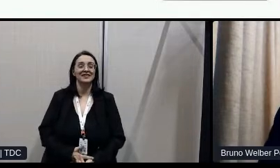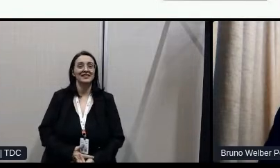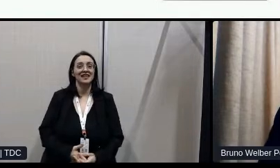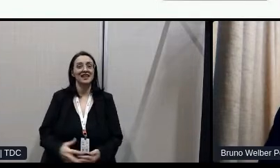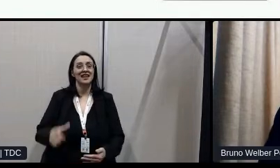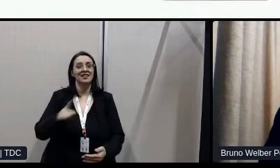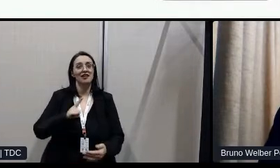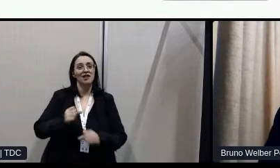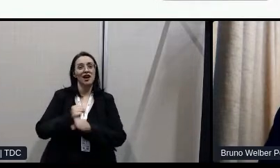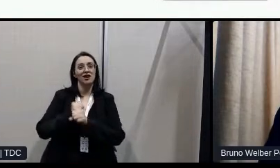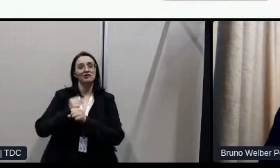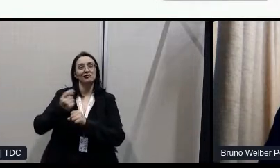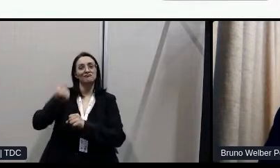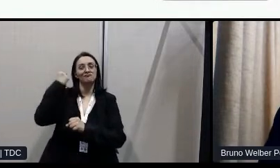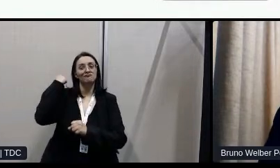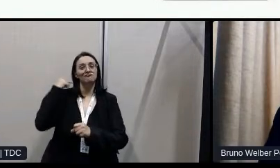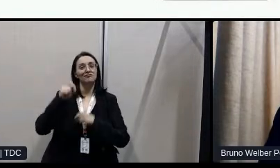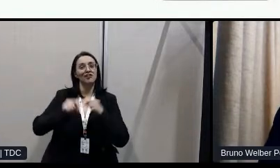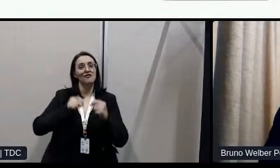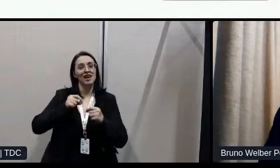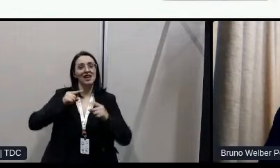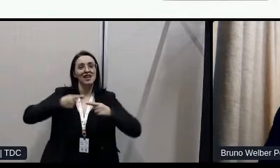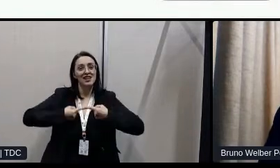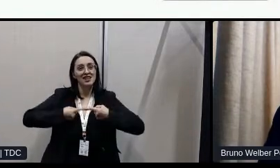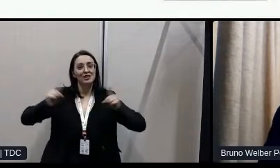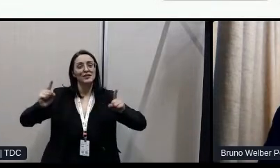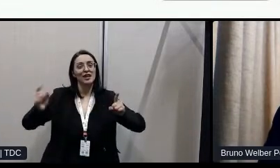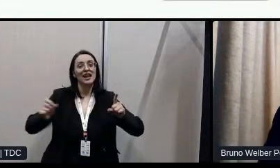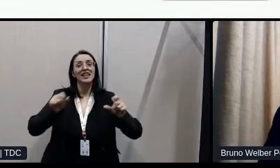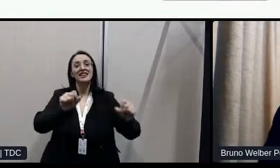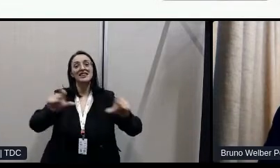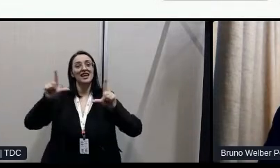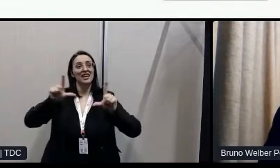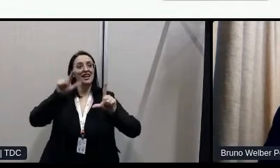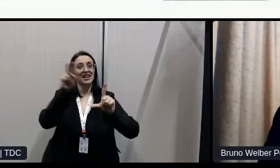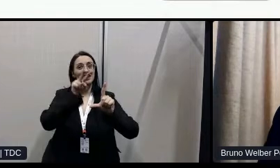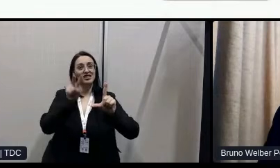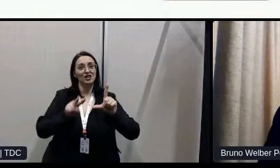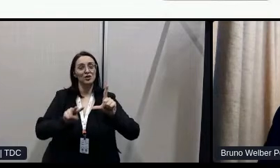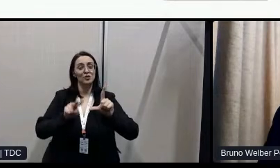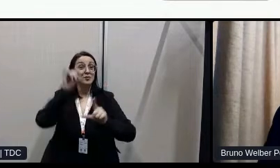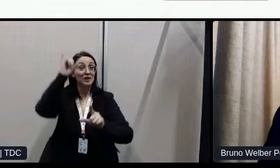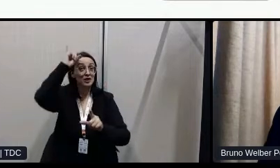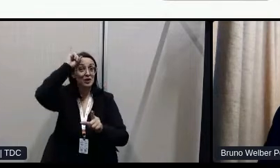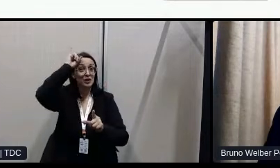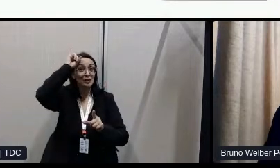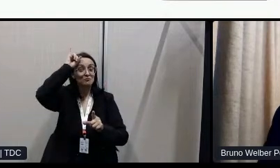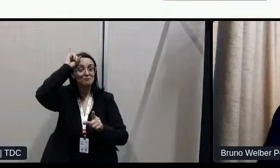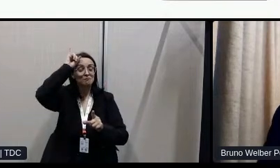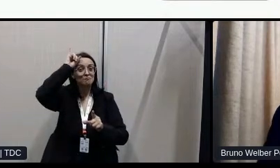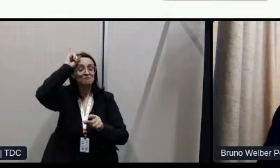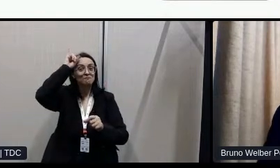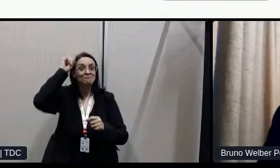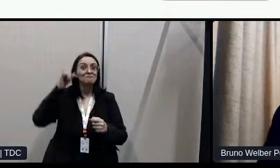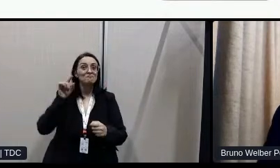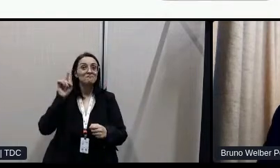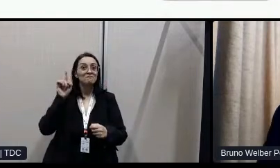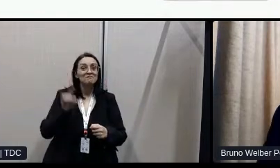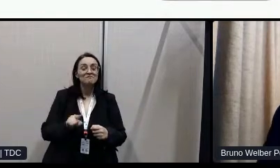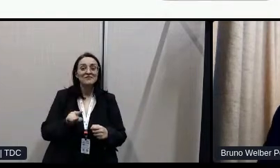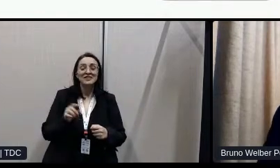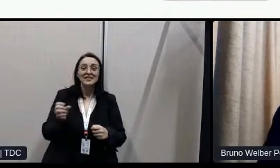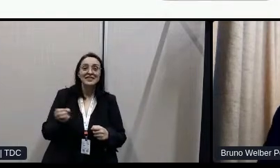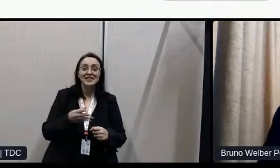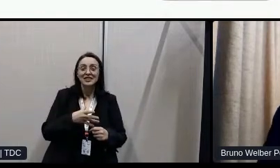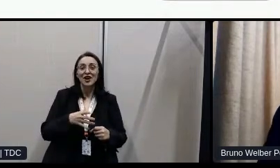anos atrás, poucos anos atrás, o lançamento de um outro leitor de tela para Android, que é o G-Shu. Esse leitor de tela é um leitor de